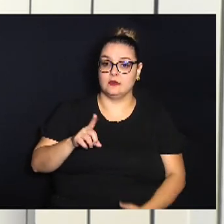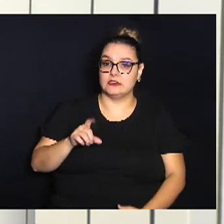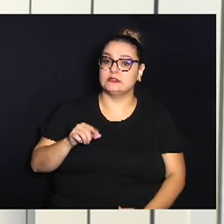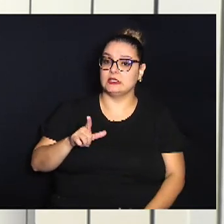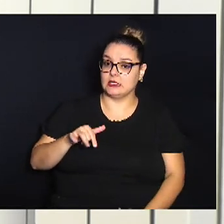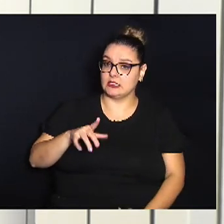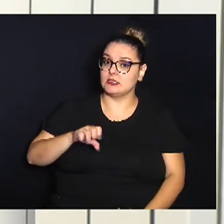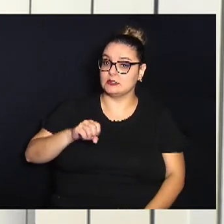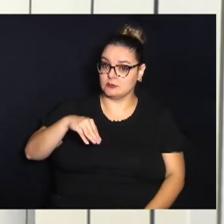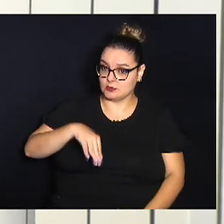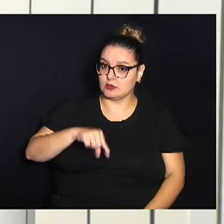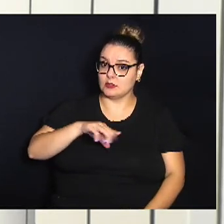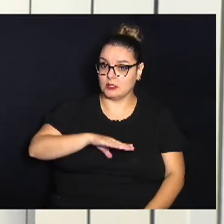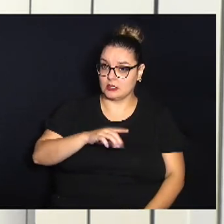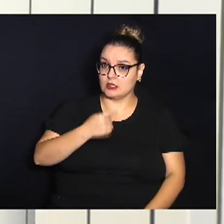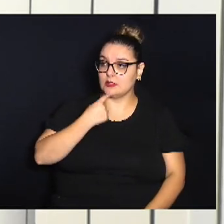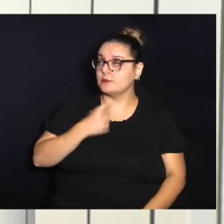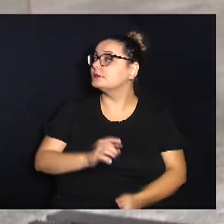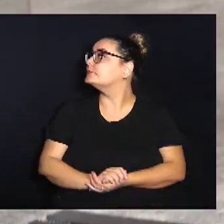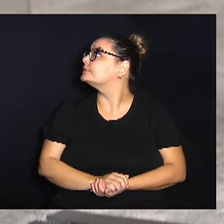em Campinas.